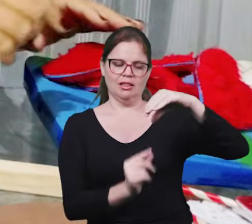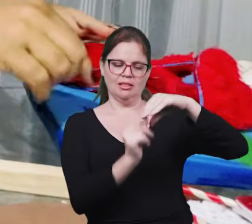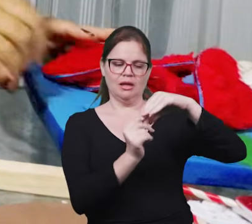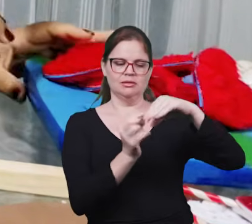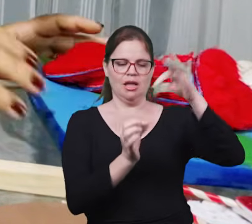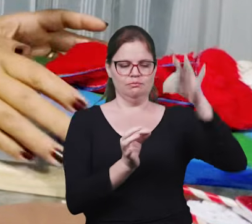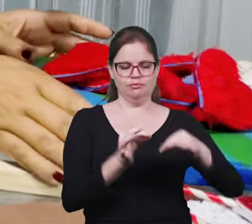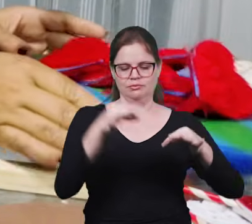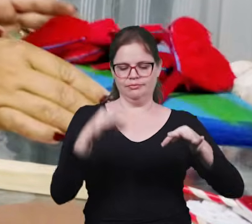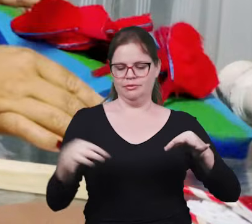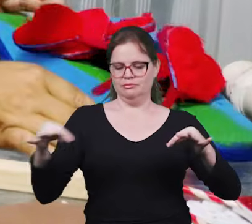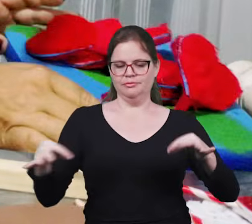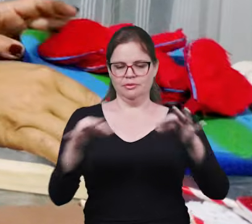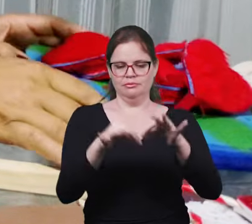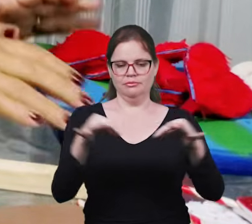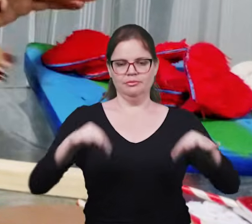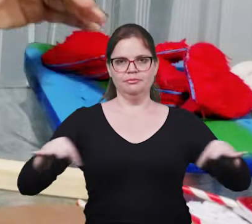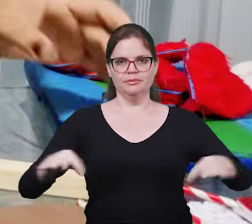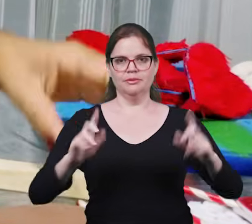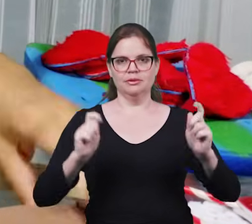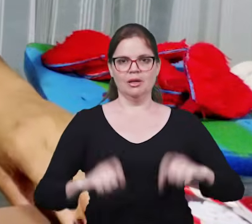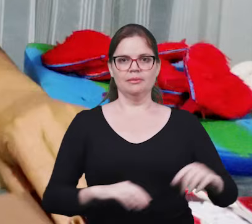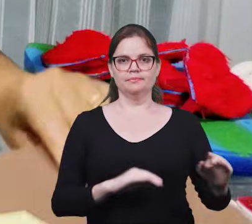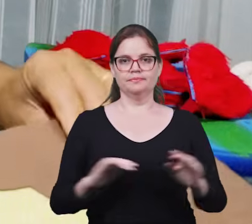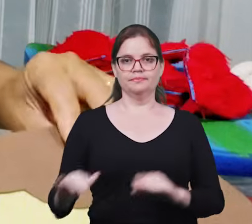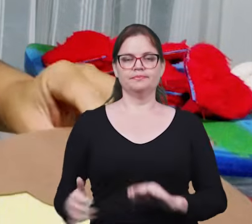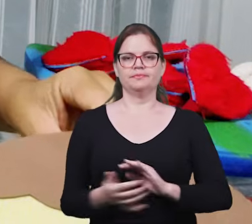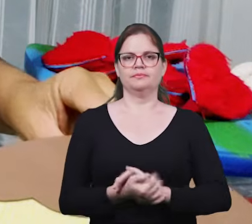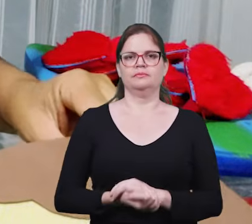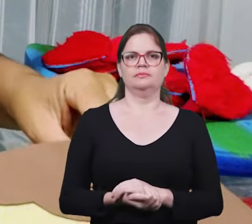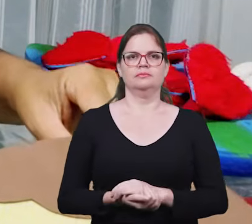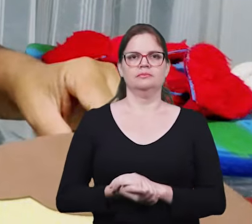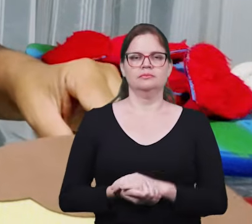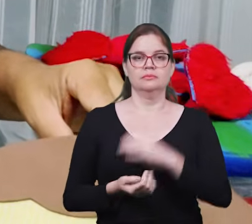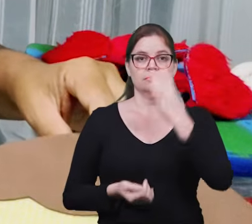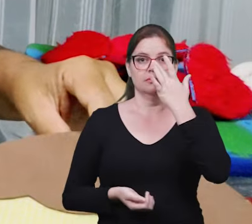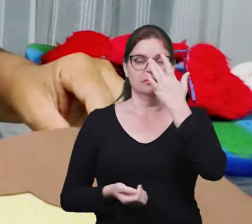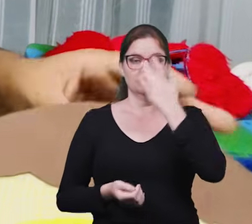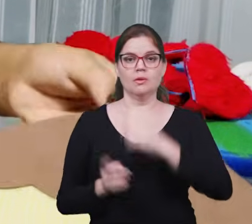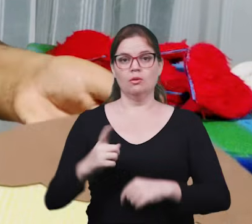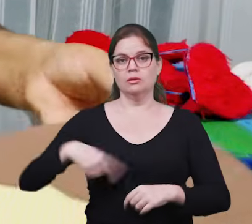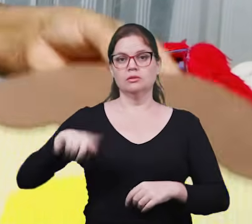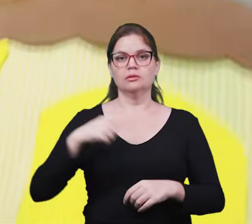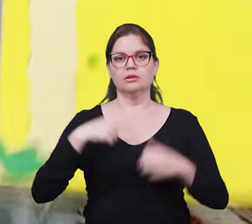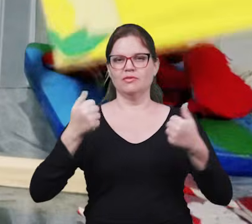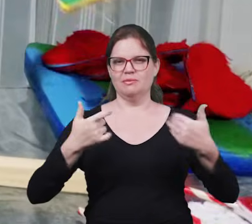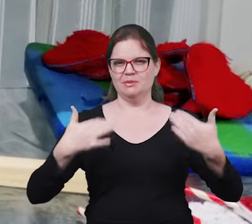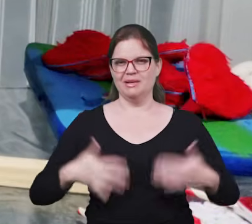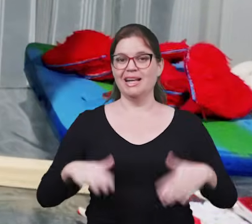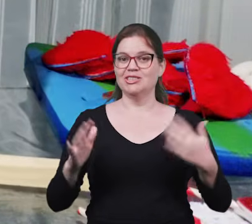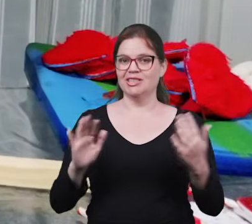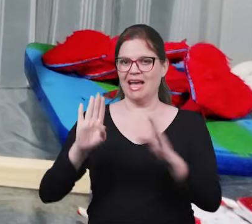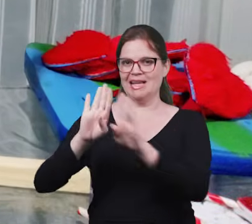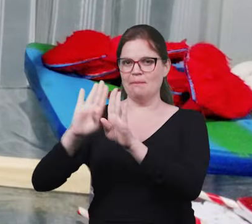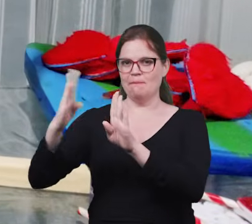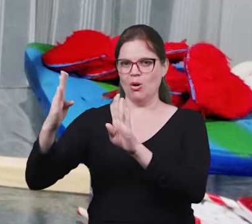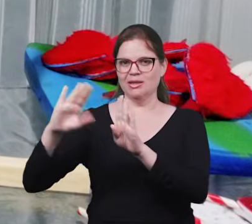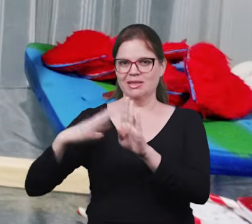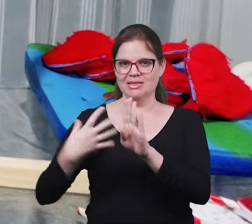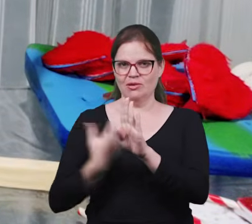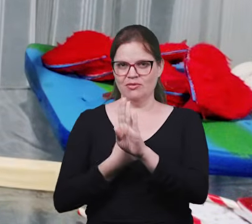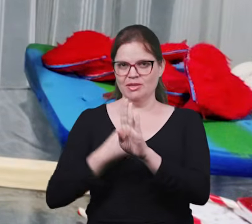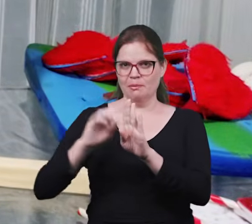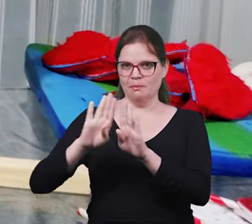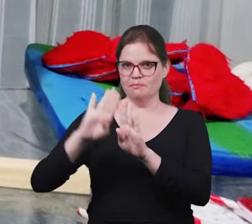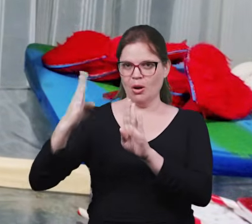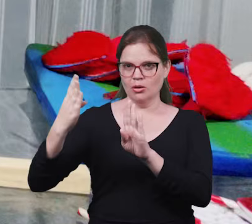a criança colocar na base de isopor. Como a gente já fala de Jesus como porta da salvação, eu fiz essa